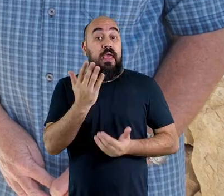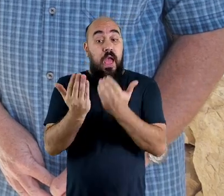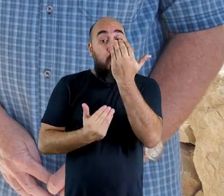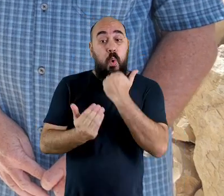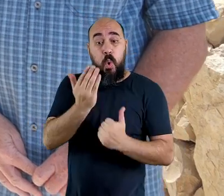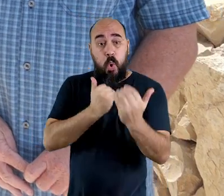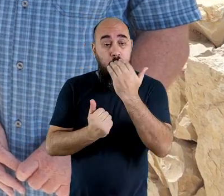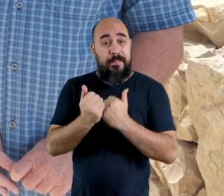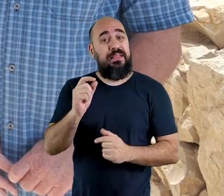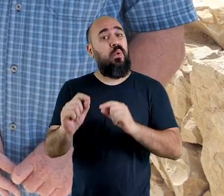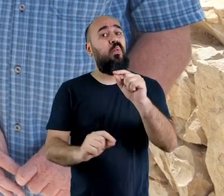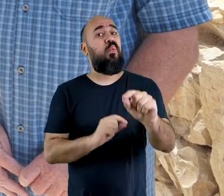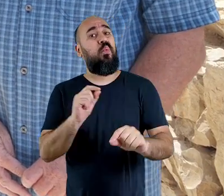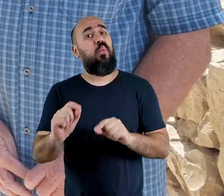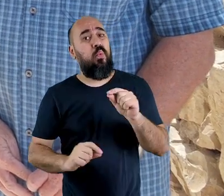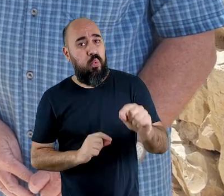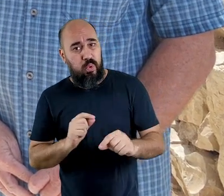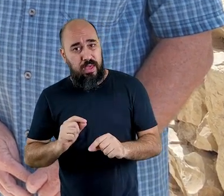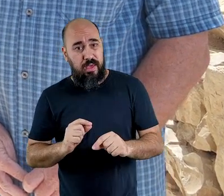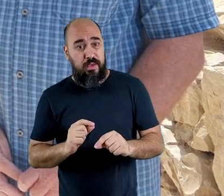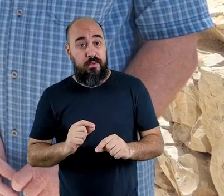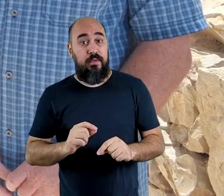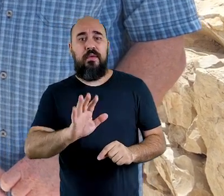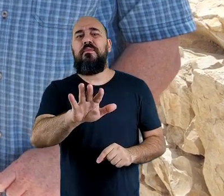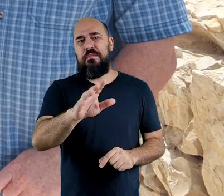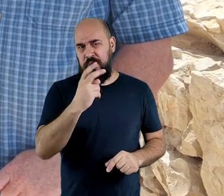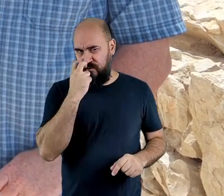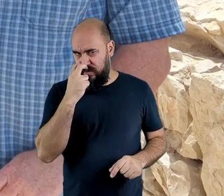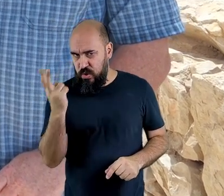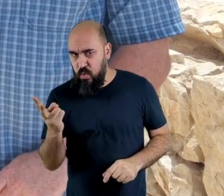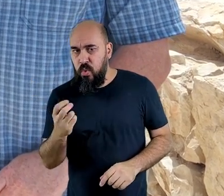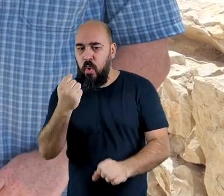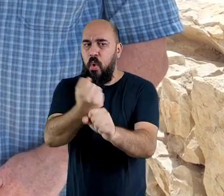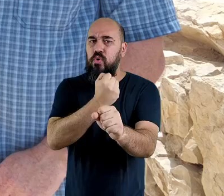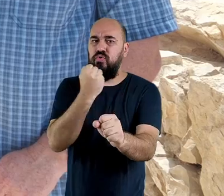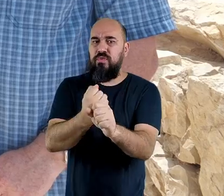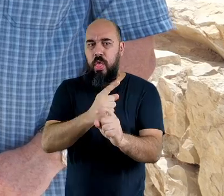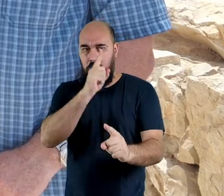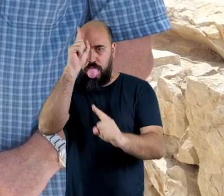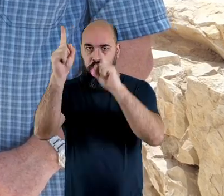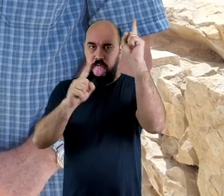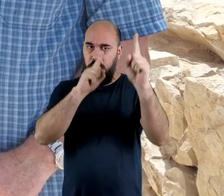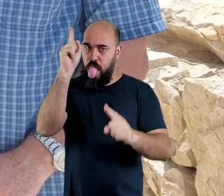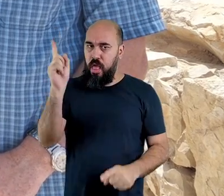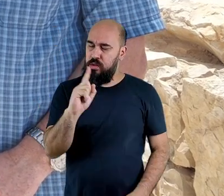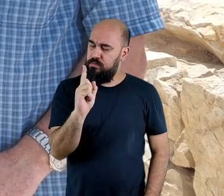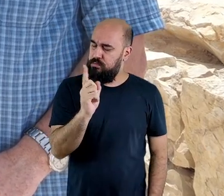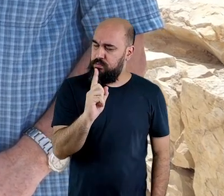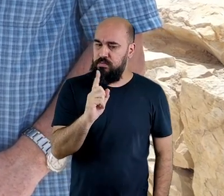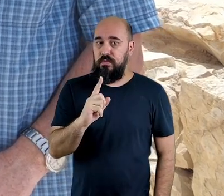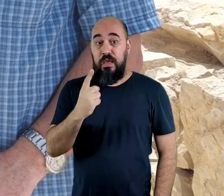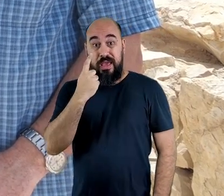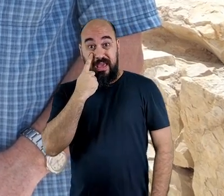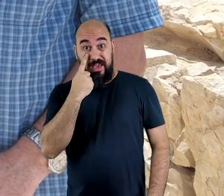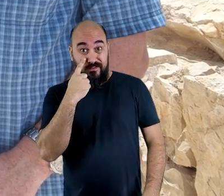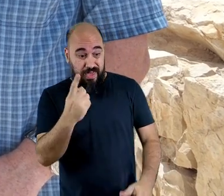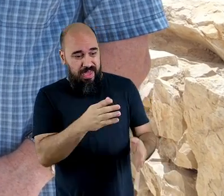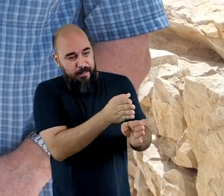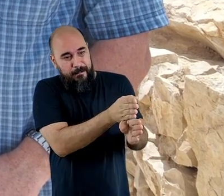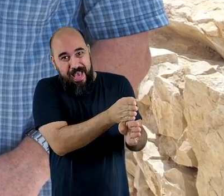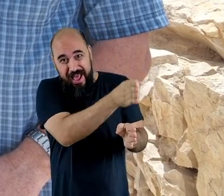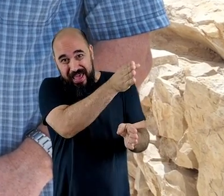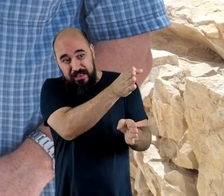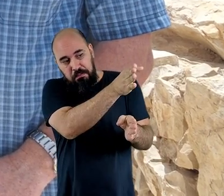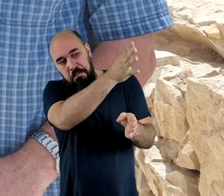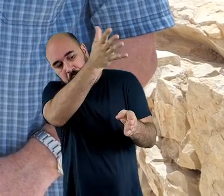A reconstrução não é feita assim a esmo. Eles pegam, por exemplo, a quantidade de pedras colapsadas, pode me dar uma ideia de qual seria o tamanho